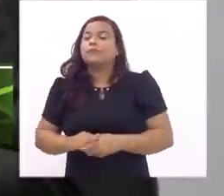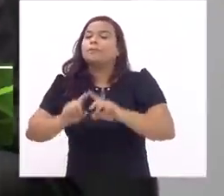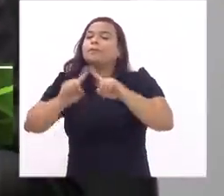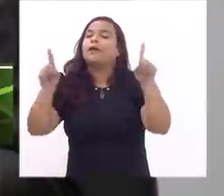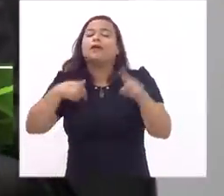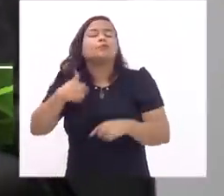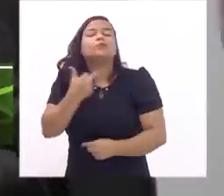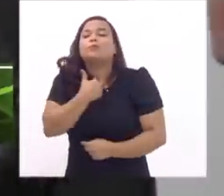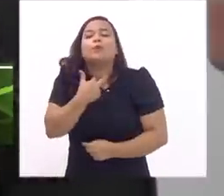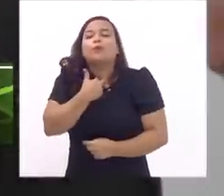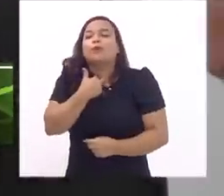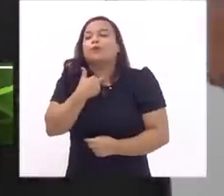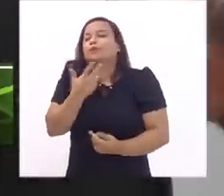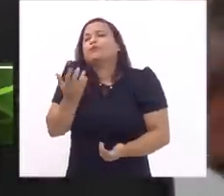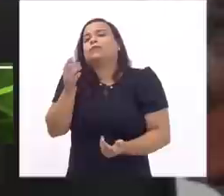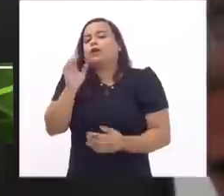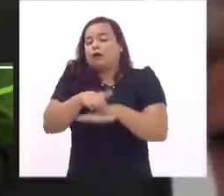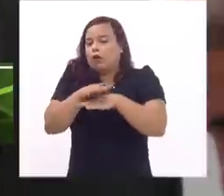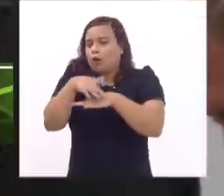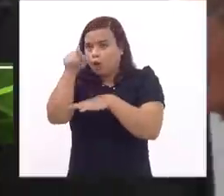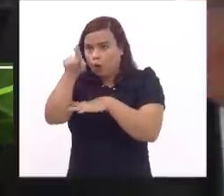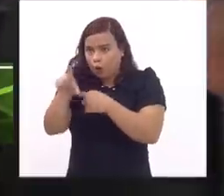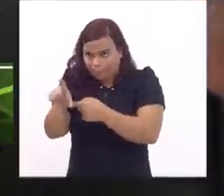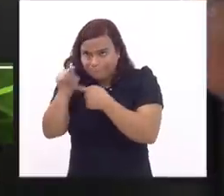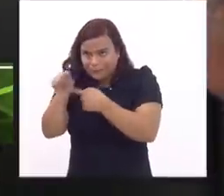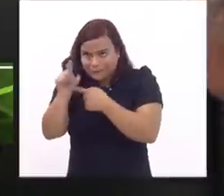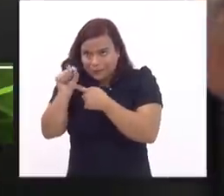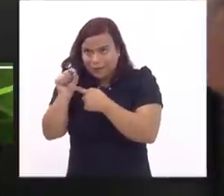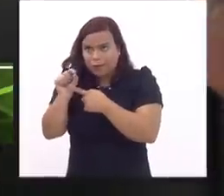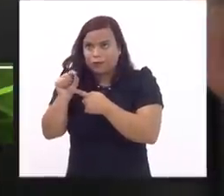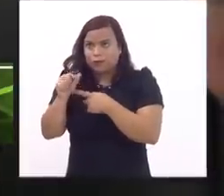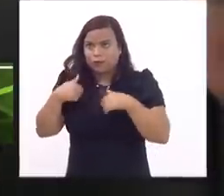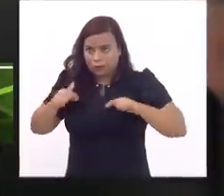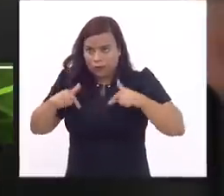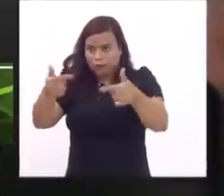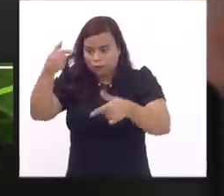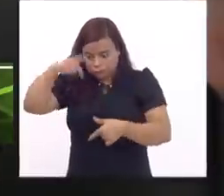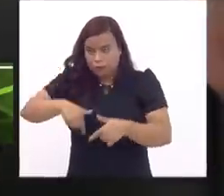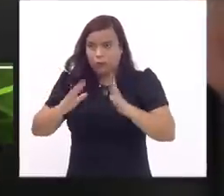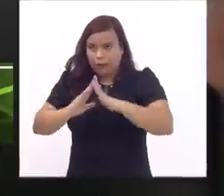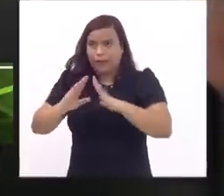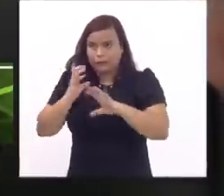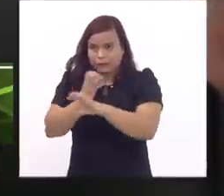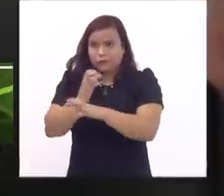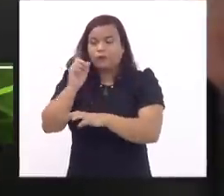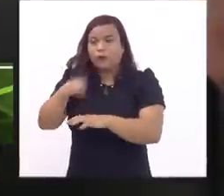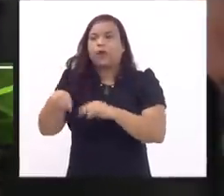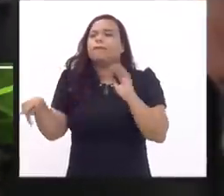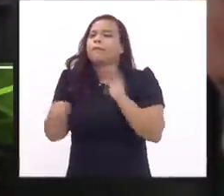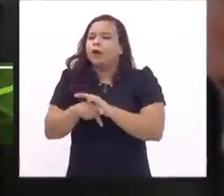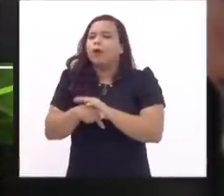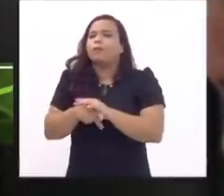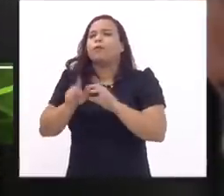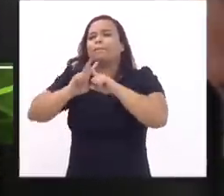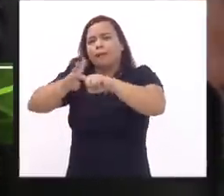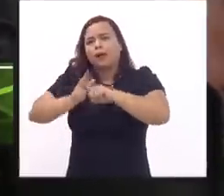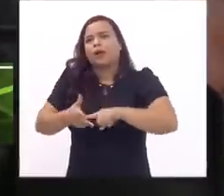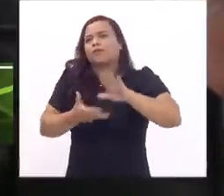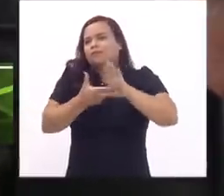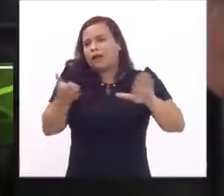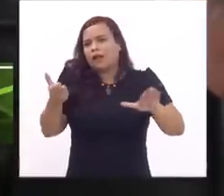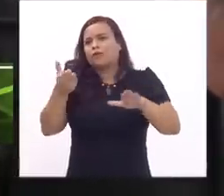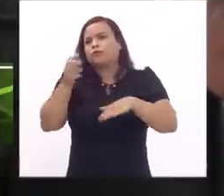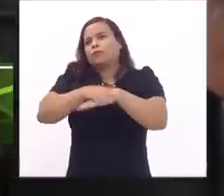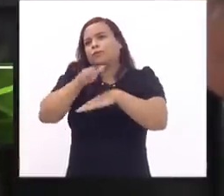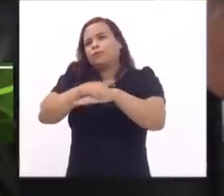eu não podia. Essa alternativa, minha medida aqui na Casa Civil é pela manutenção do veto em cima do texto